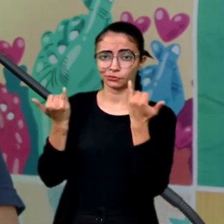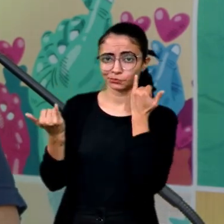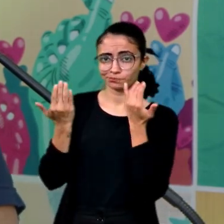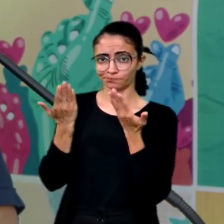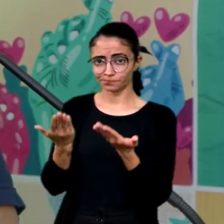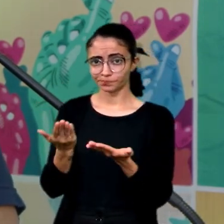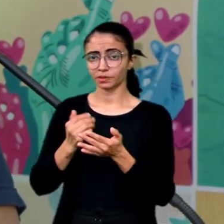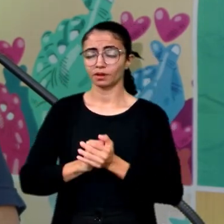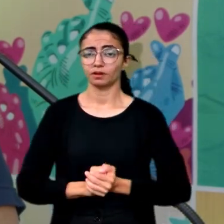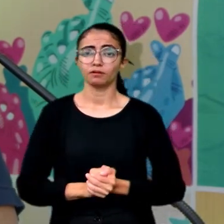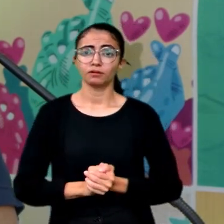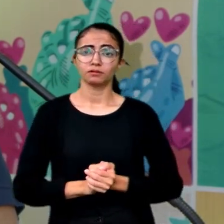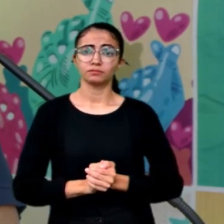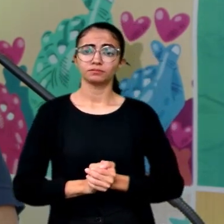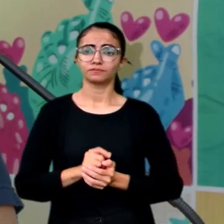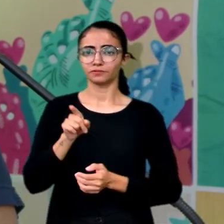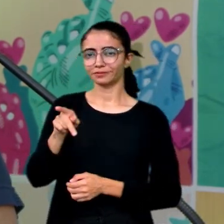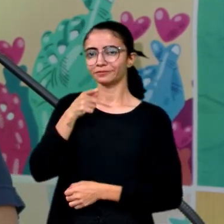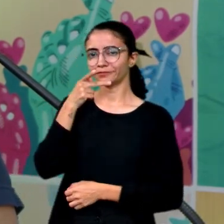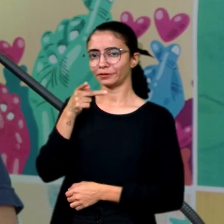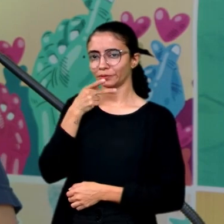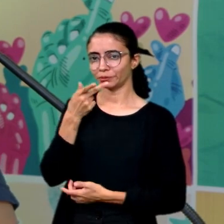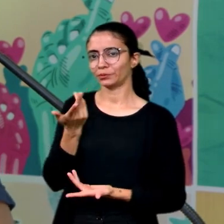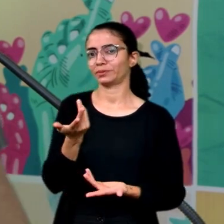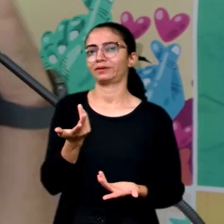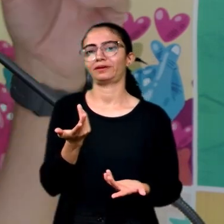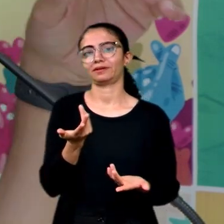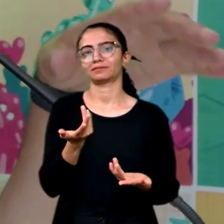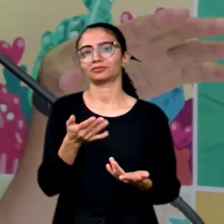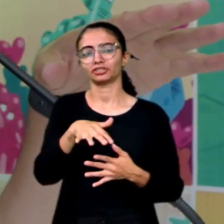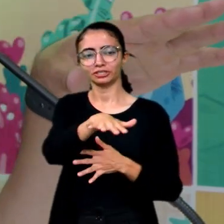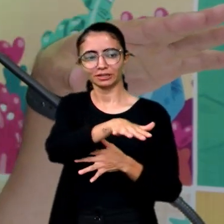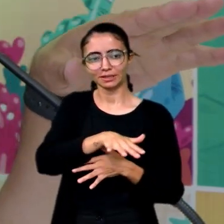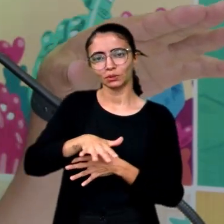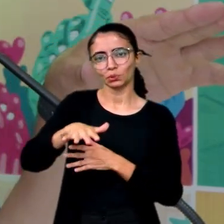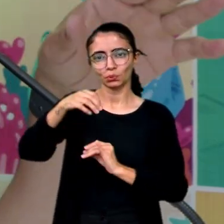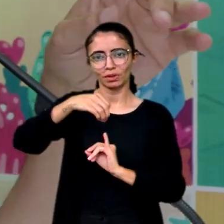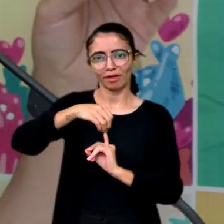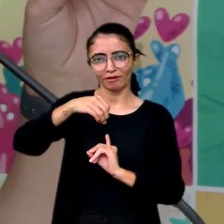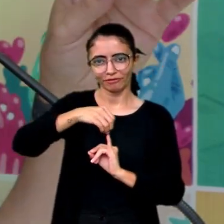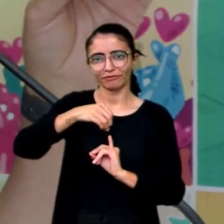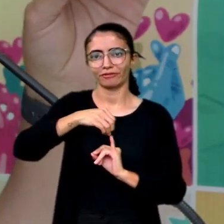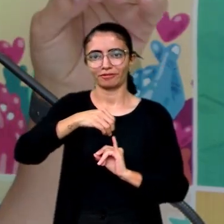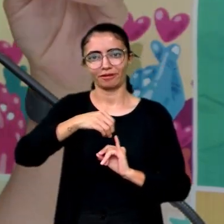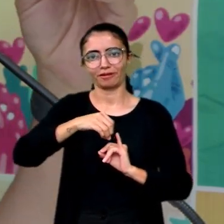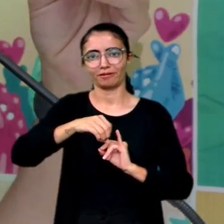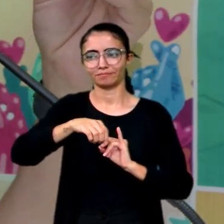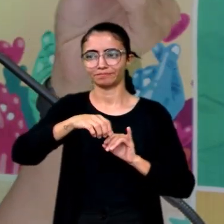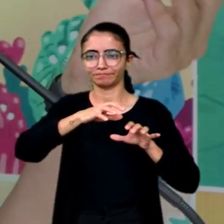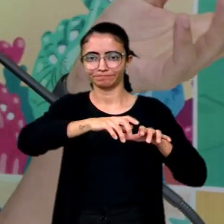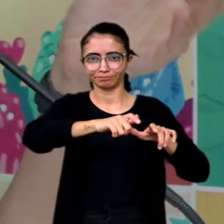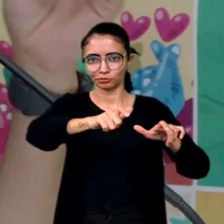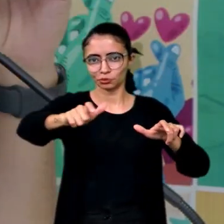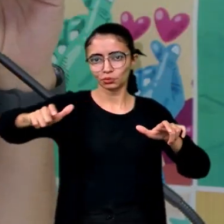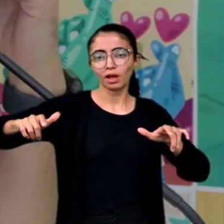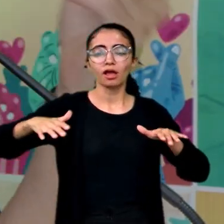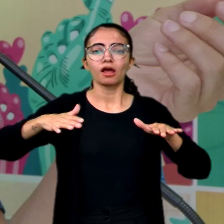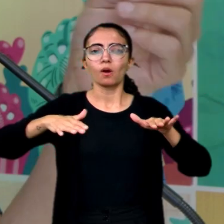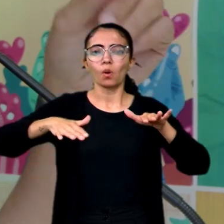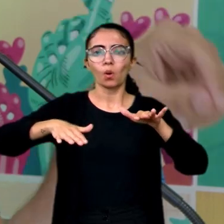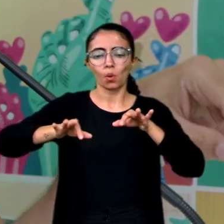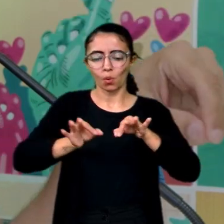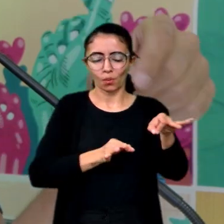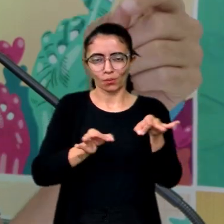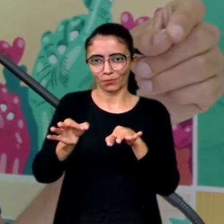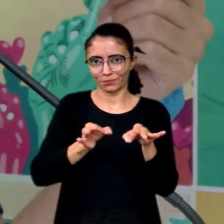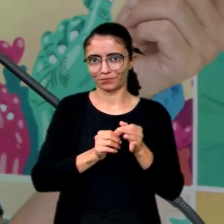quando você falou da casa, né? Eu lembro que tem uma frase que é mais ou menos assim, que muda que